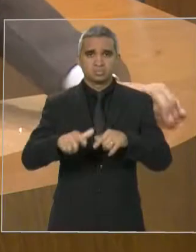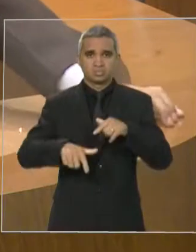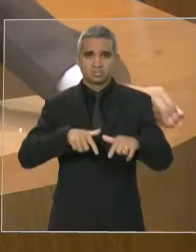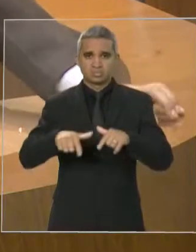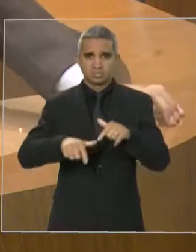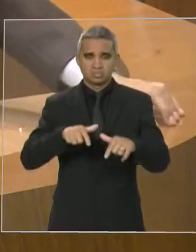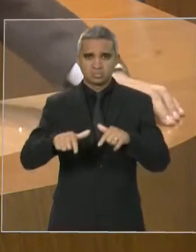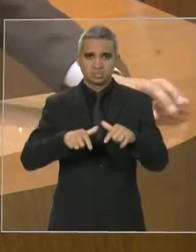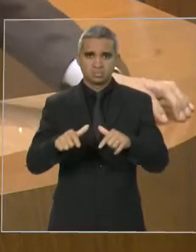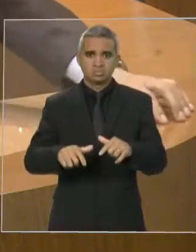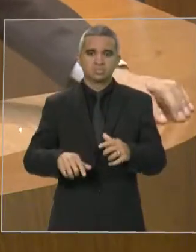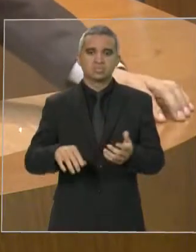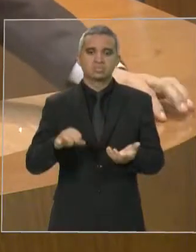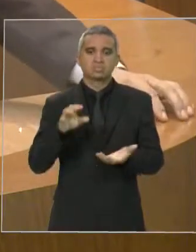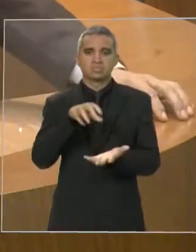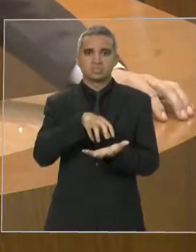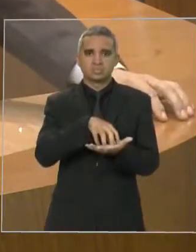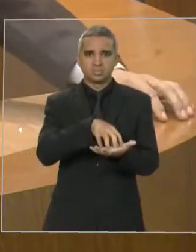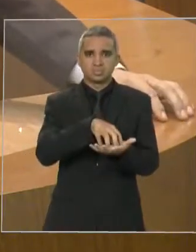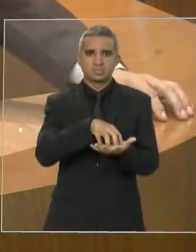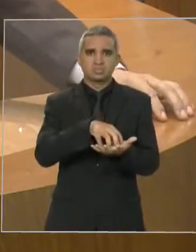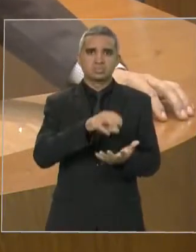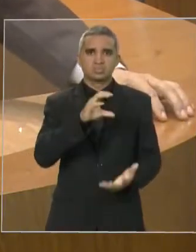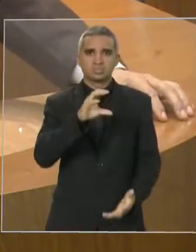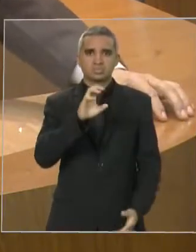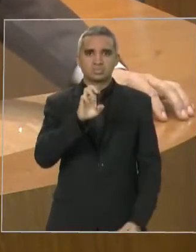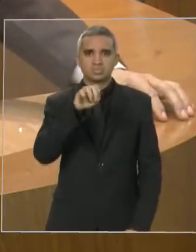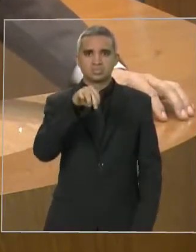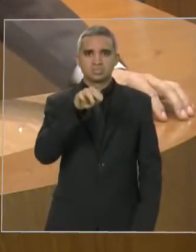nossa central sindical, é